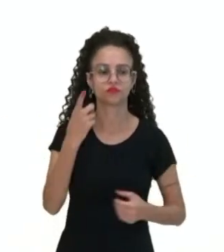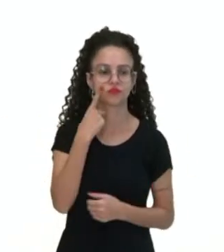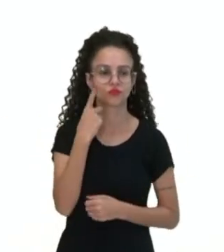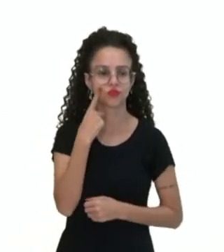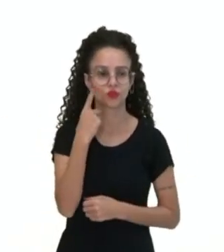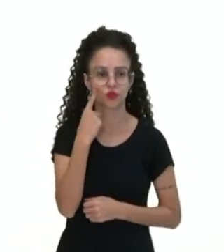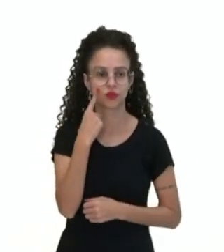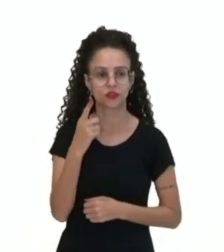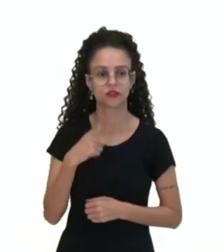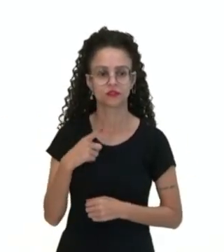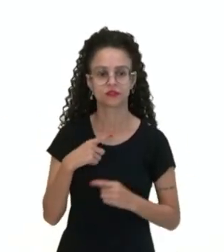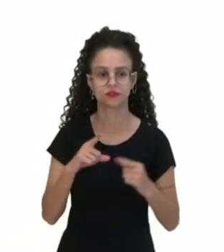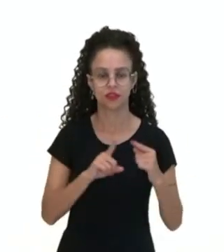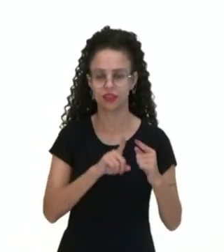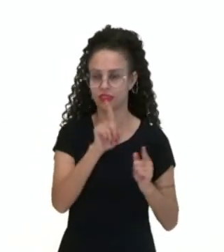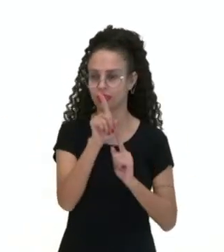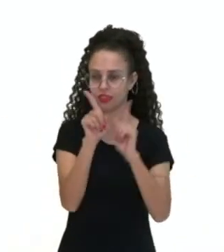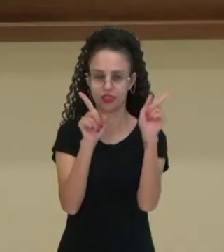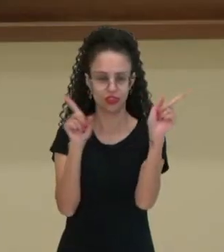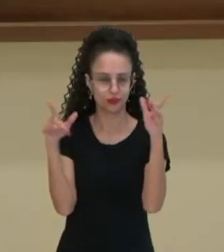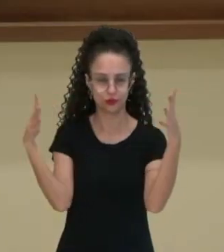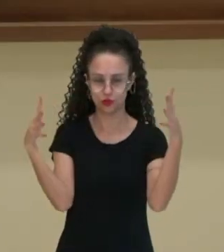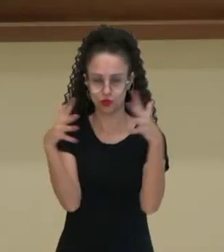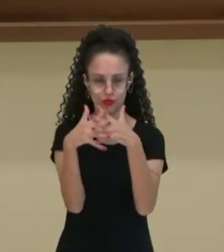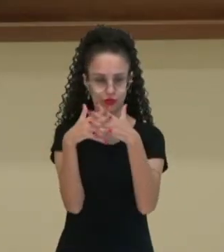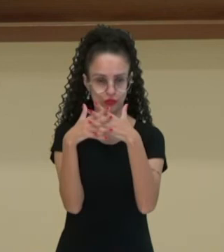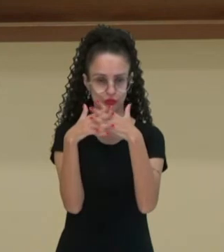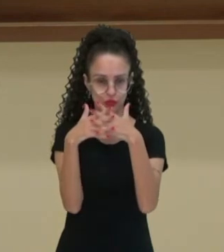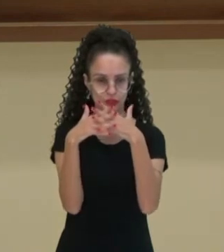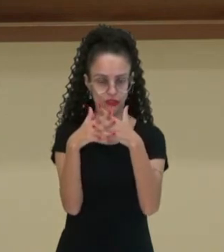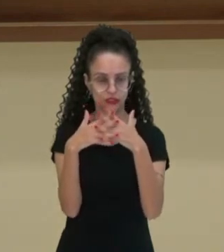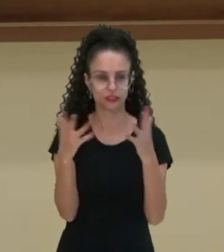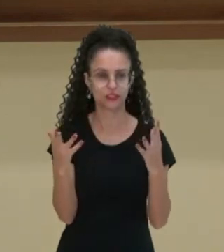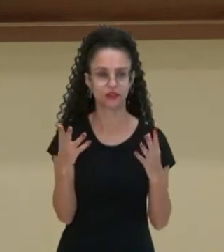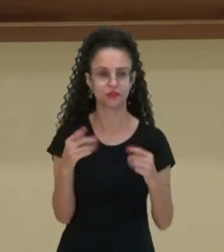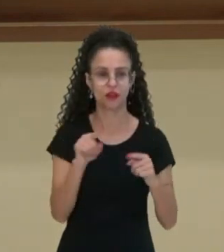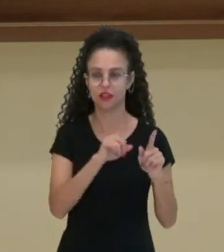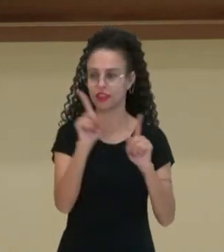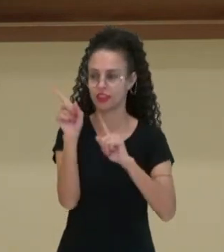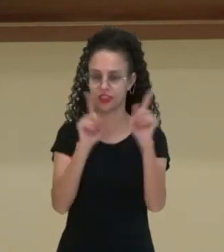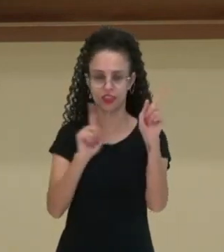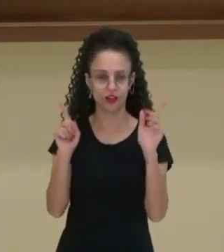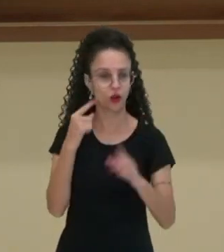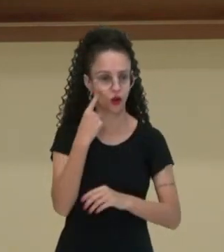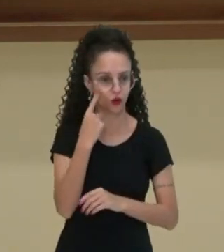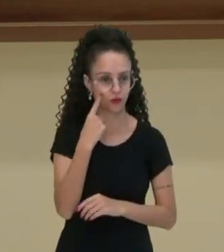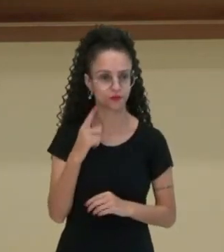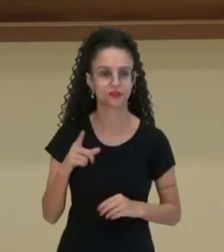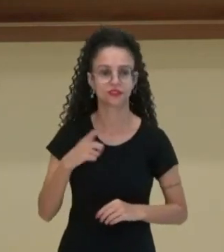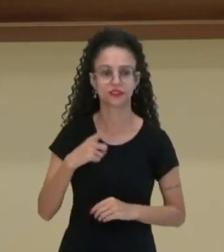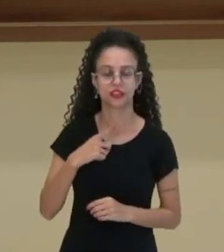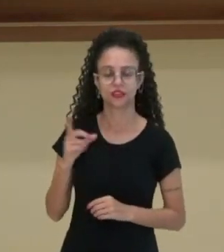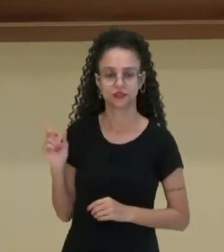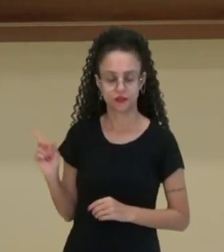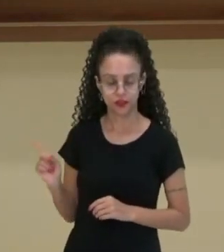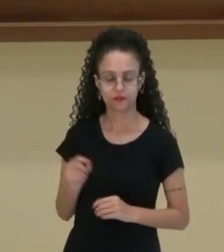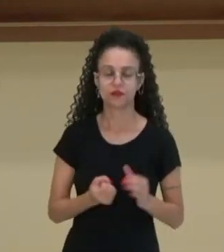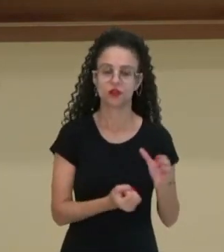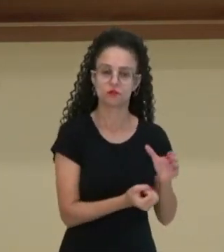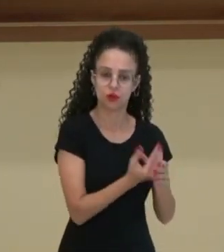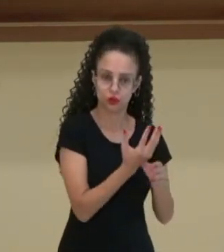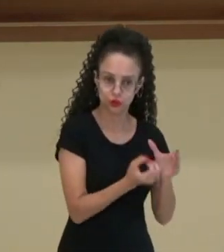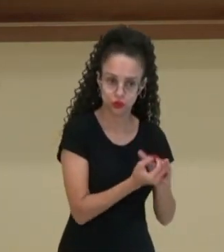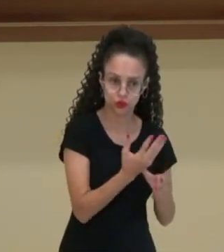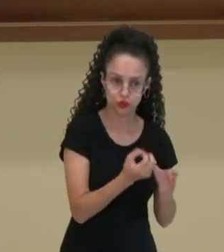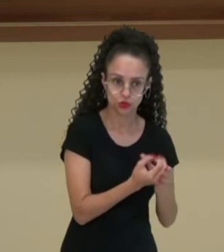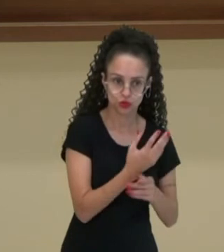algumas setas, que confusão. Nossa, professora, isso está aparecendo ali o trânsito, né? Então, veja bem, nós temos aqui, ó, produtor,